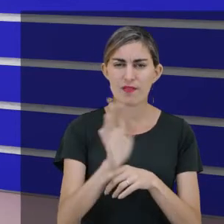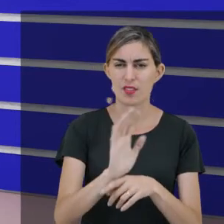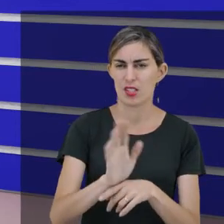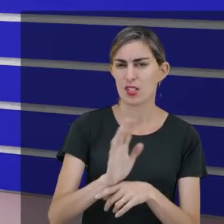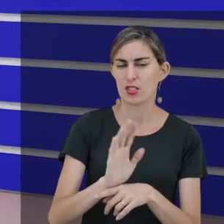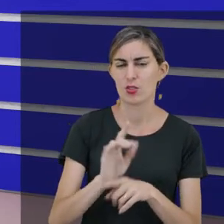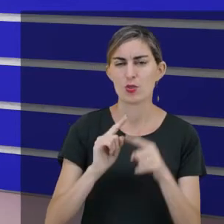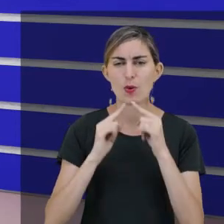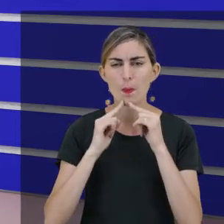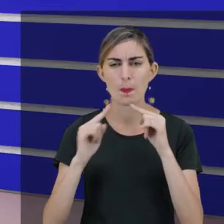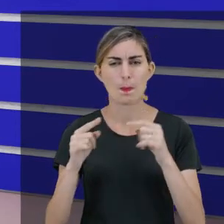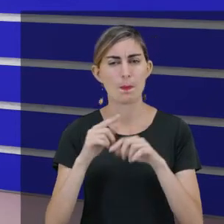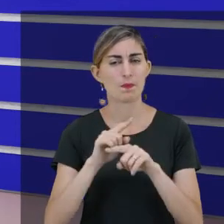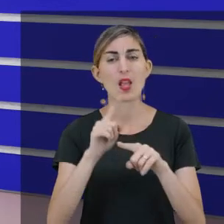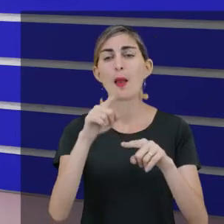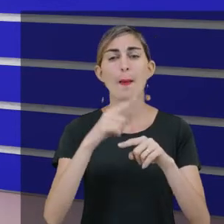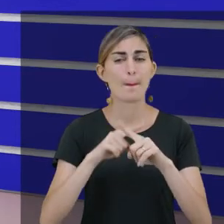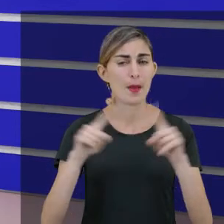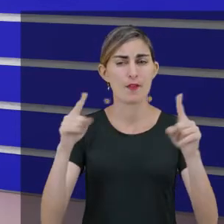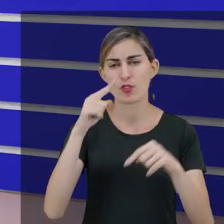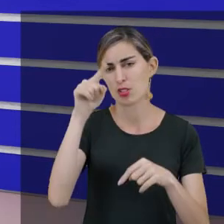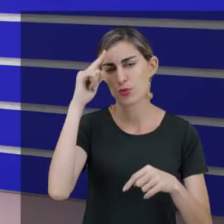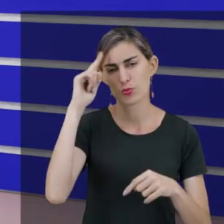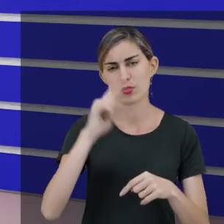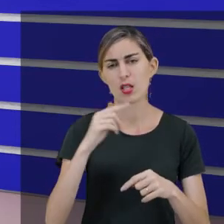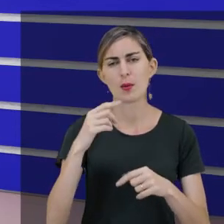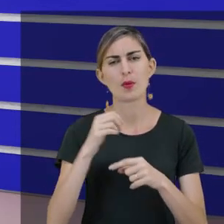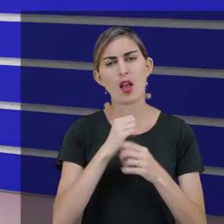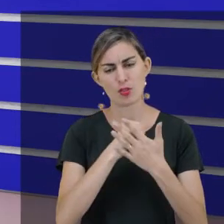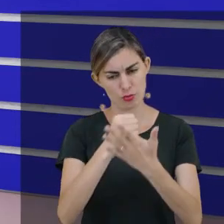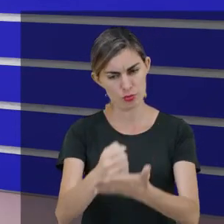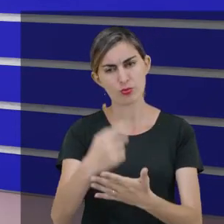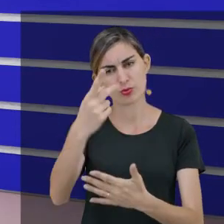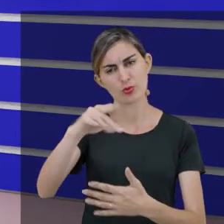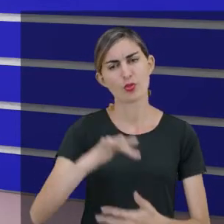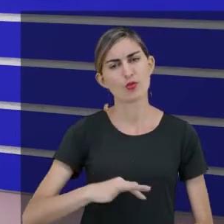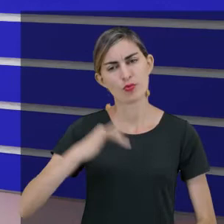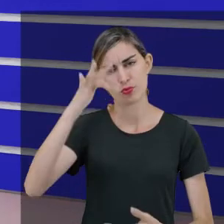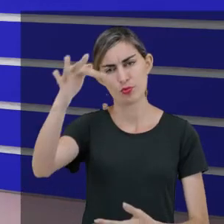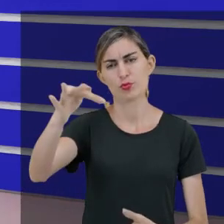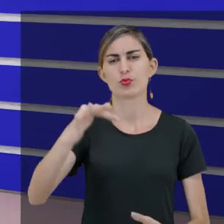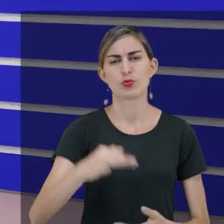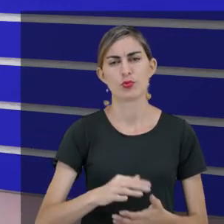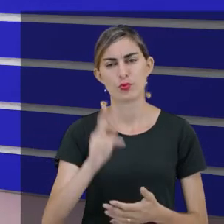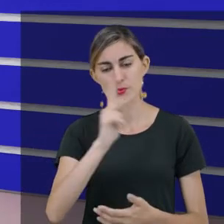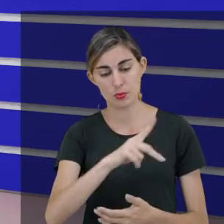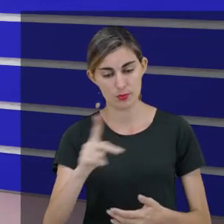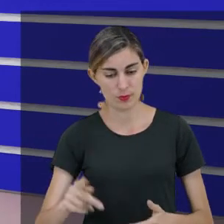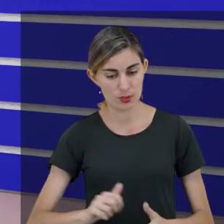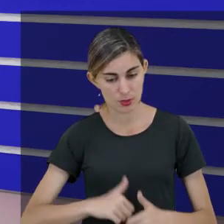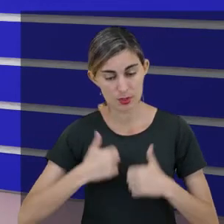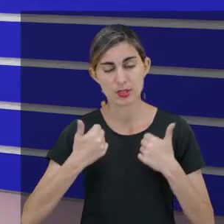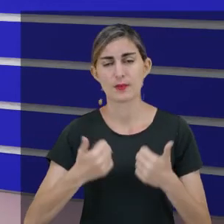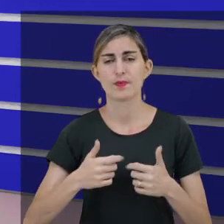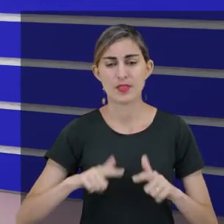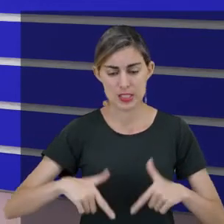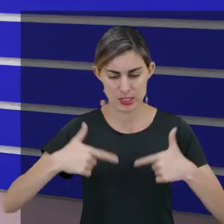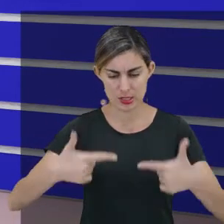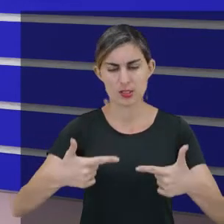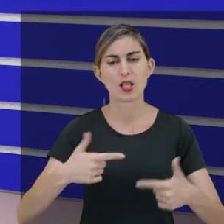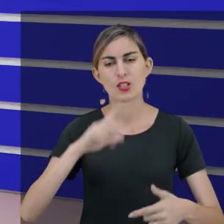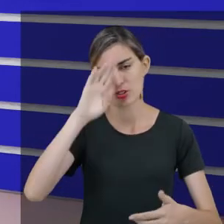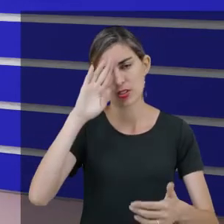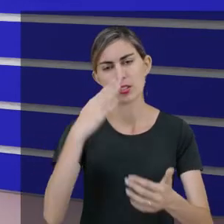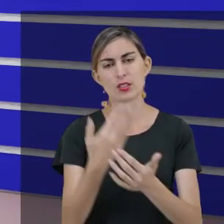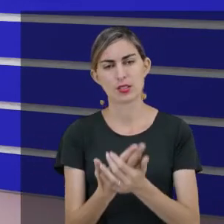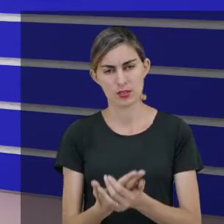vídeo, mas você não sabe quanto isso pode colaborar com o seu futuro. E aí, professor, são iniciativas como essa que a gente